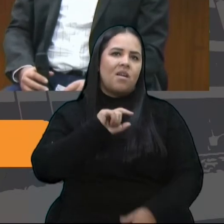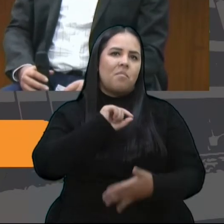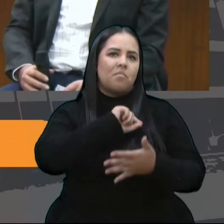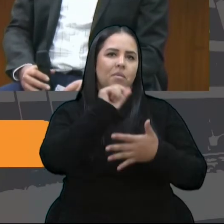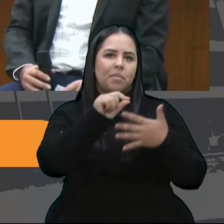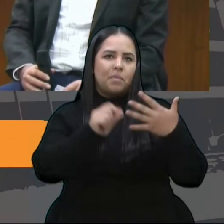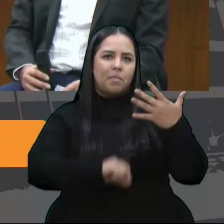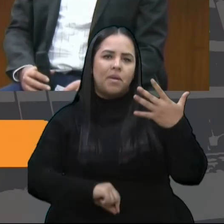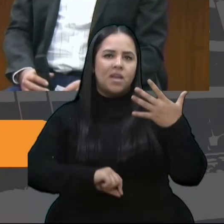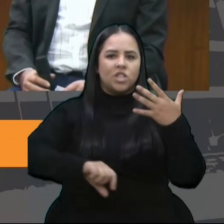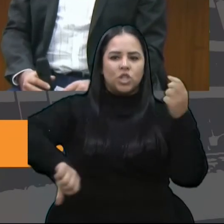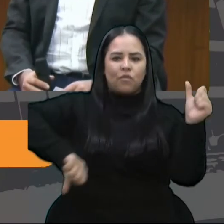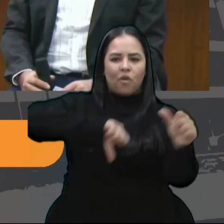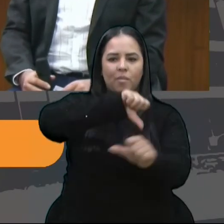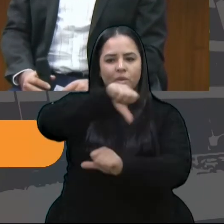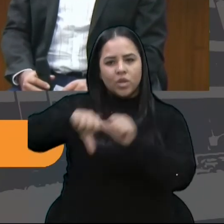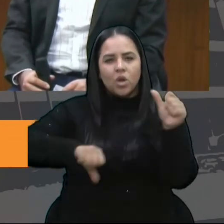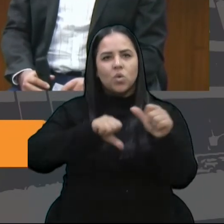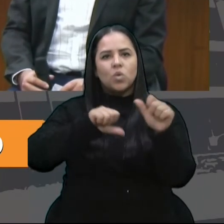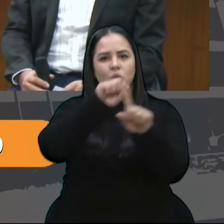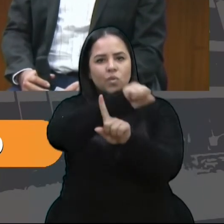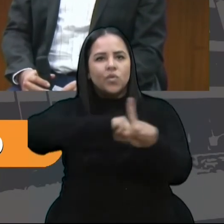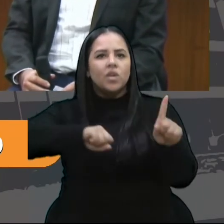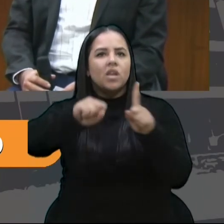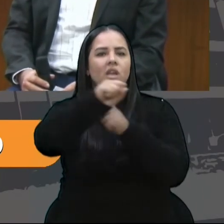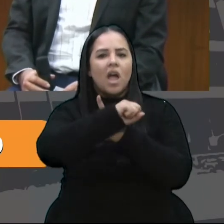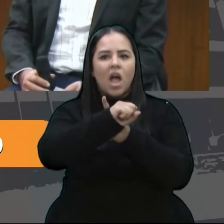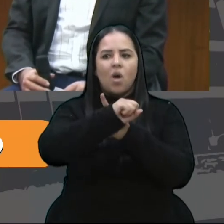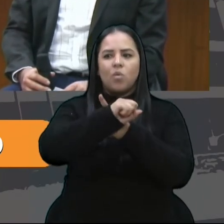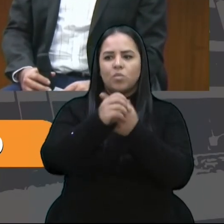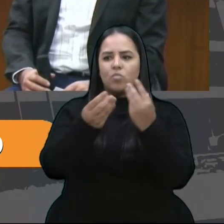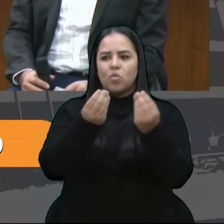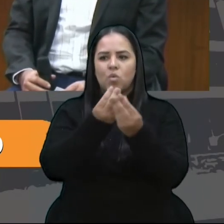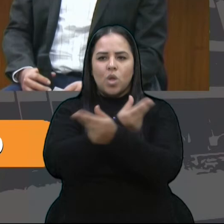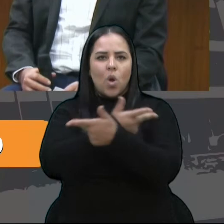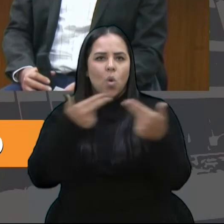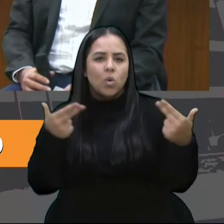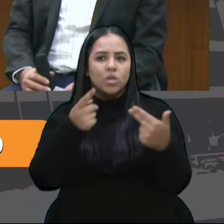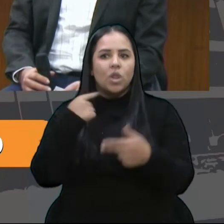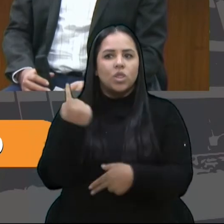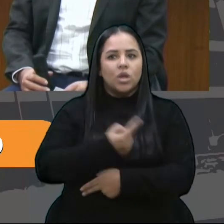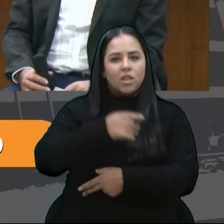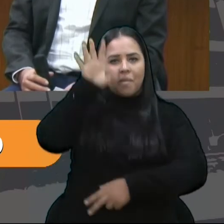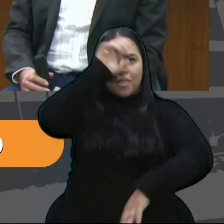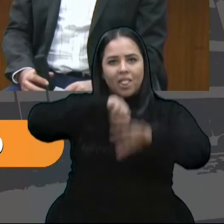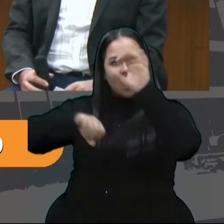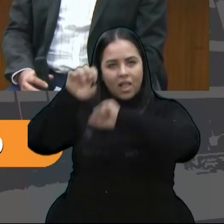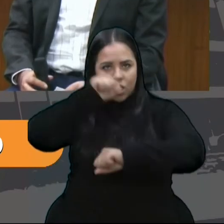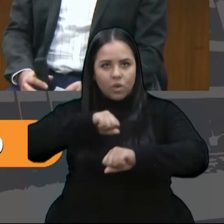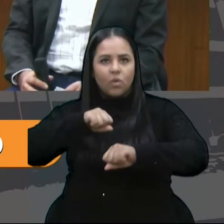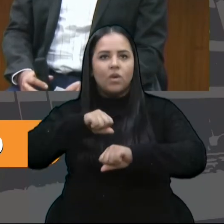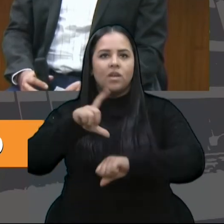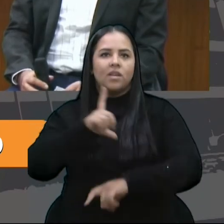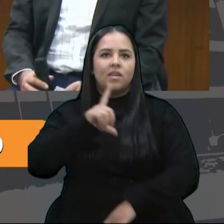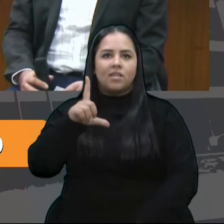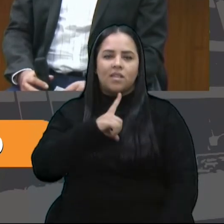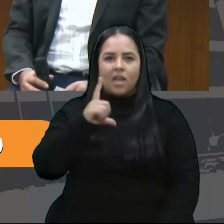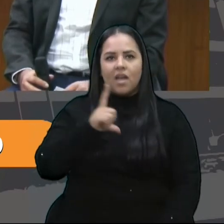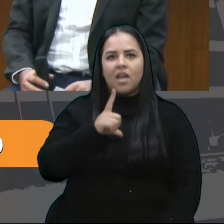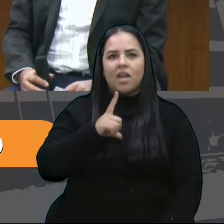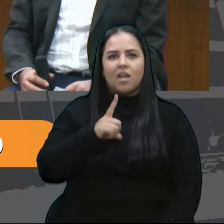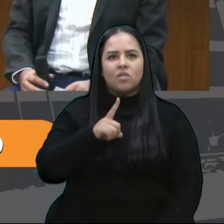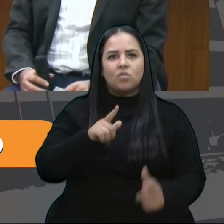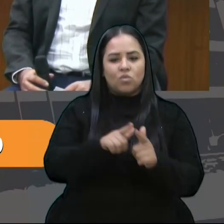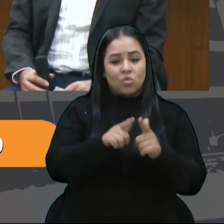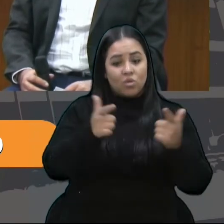transformação social, do consumo da informação, a gente está ainda aprendendo muita coisa, né? Quando circulam os impressos, eles estão ficando